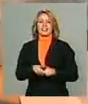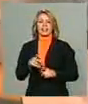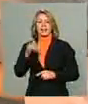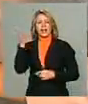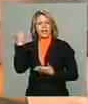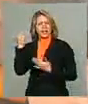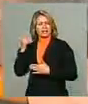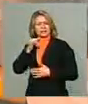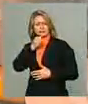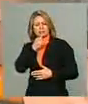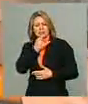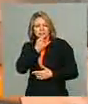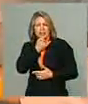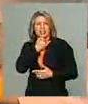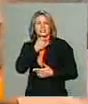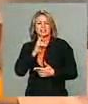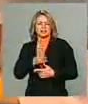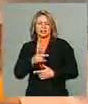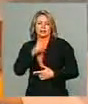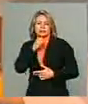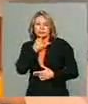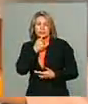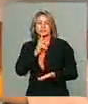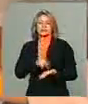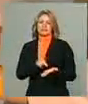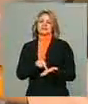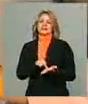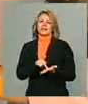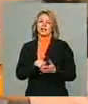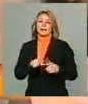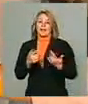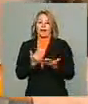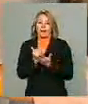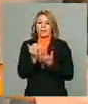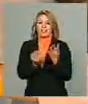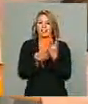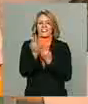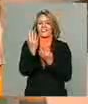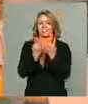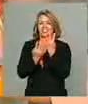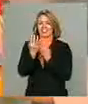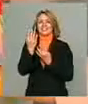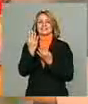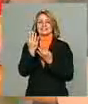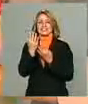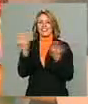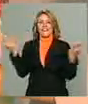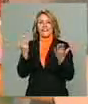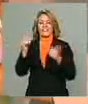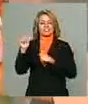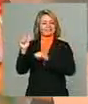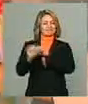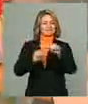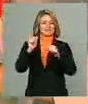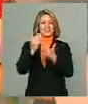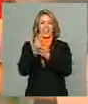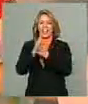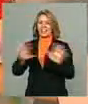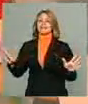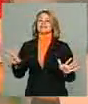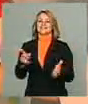para baixo braço mesmo né aí vim pro Coral graças a Deus suspendi